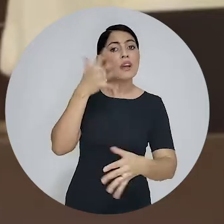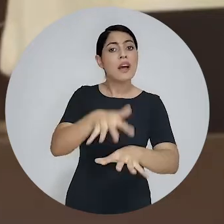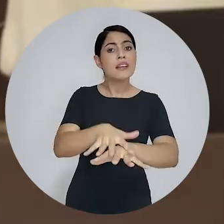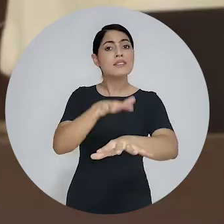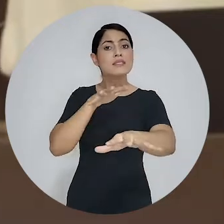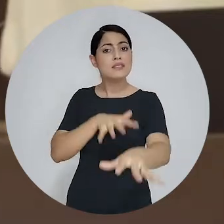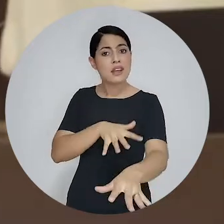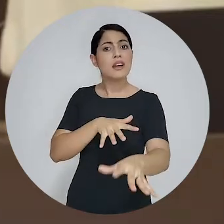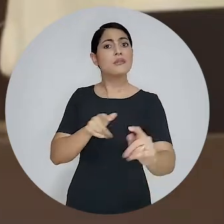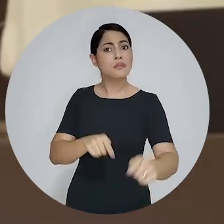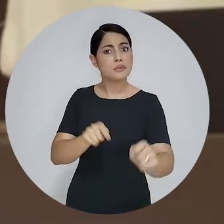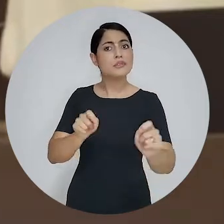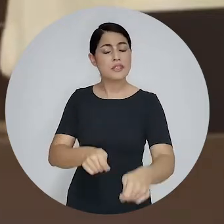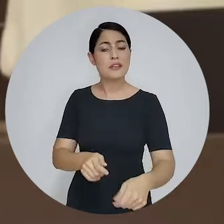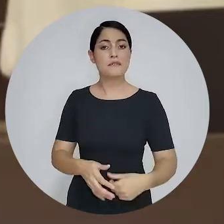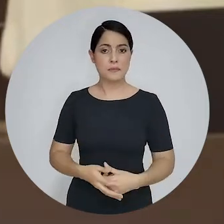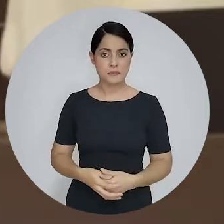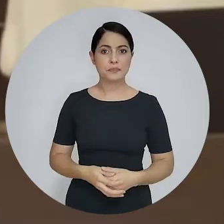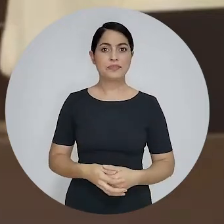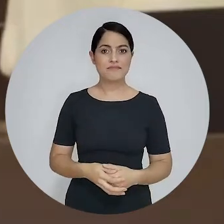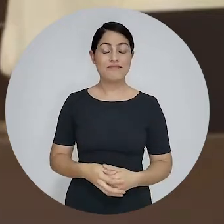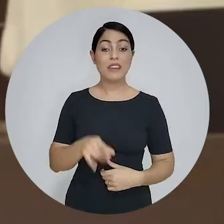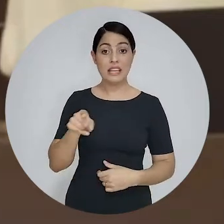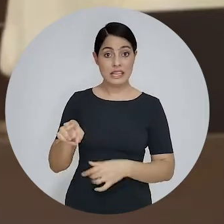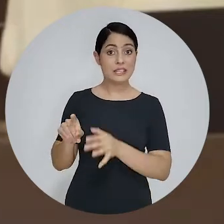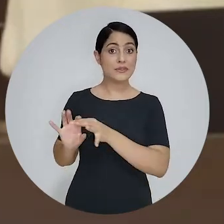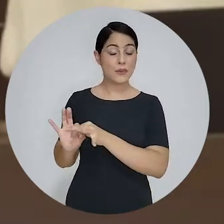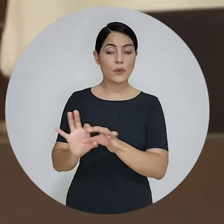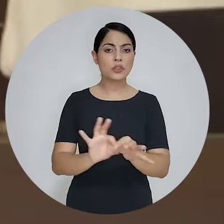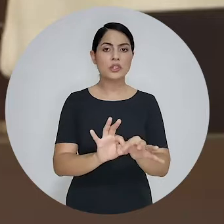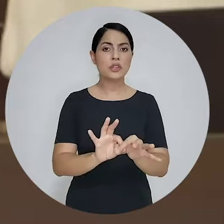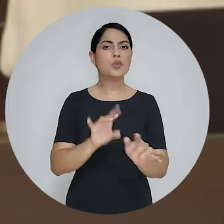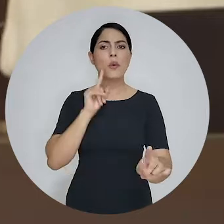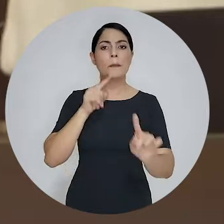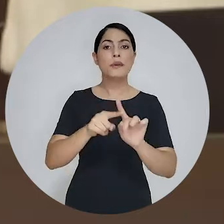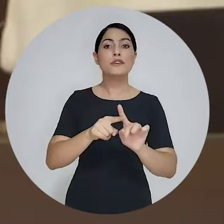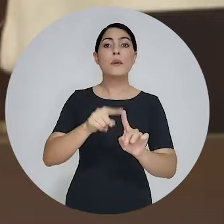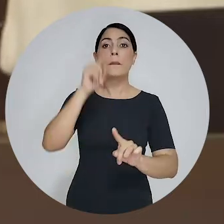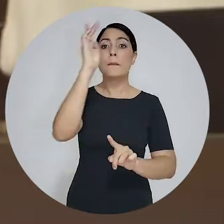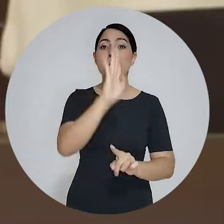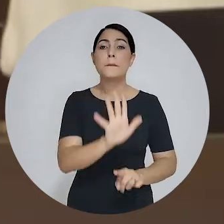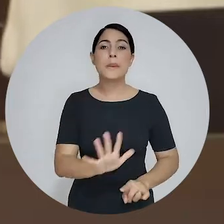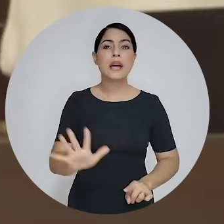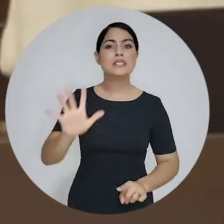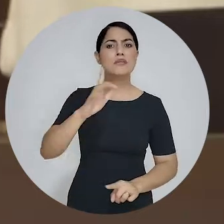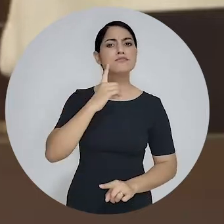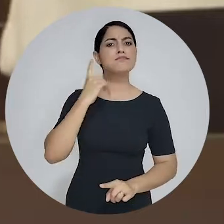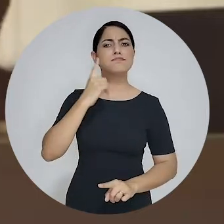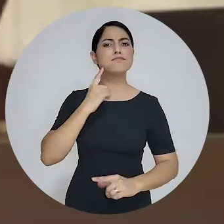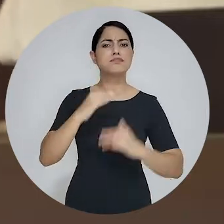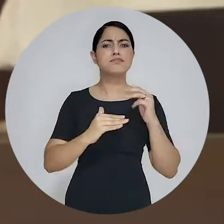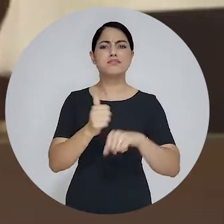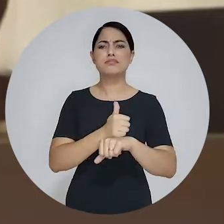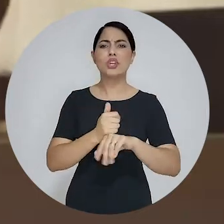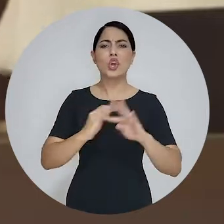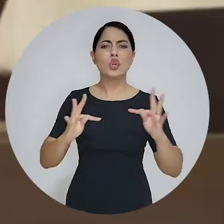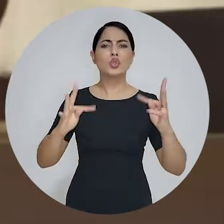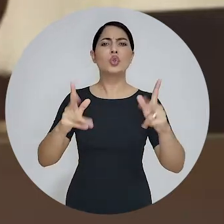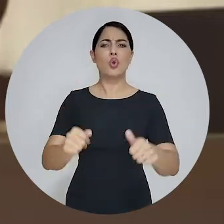Esta possibilidade de sustentação oral à distância, a permitir que toda a advocacia